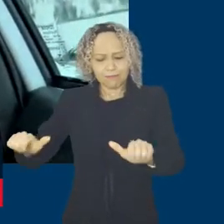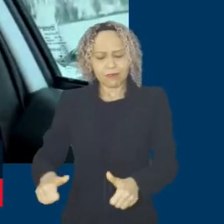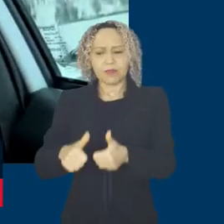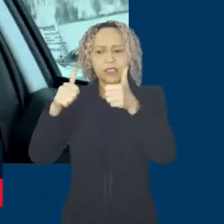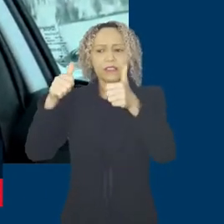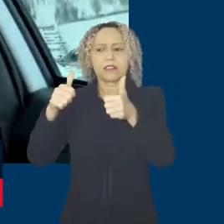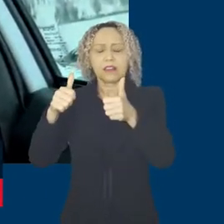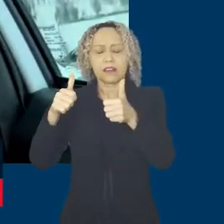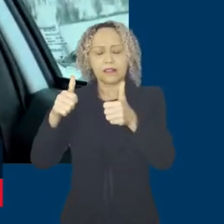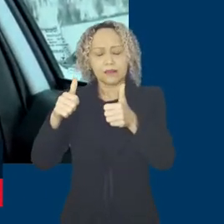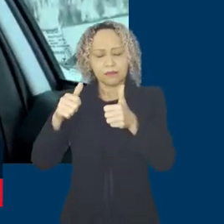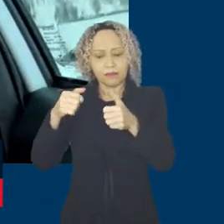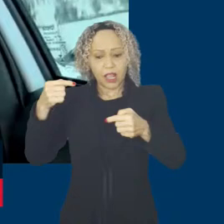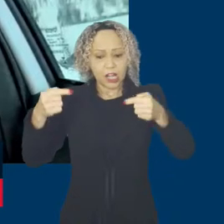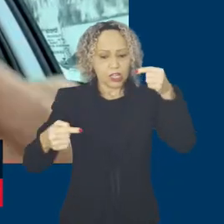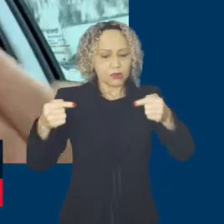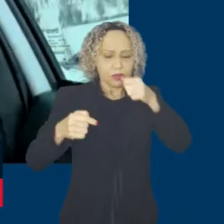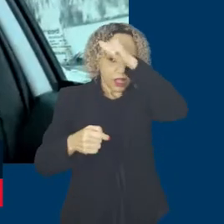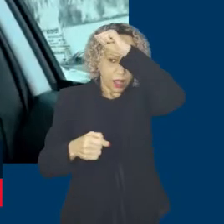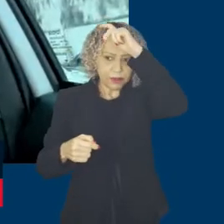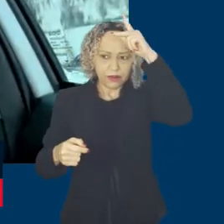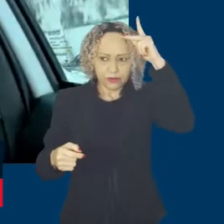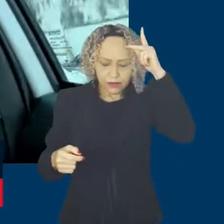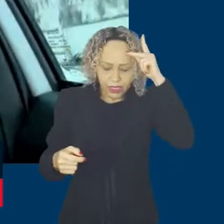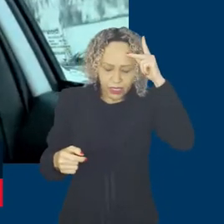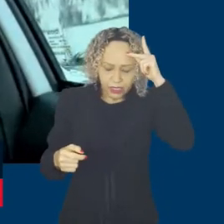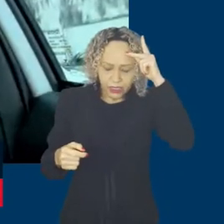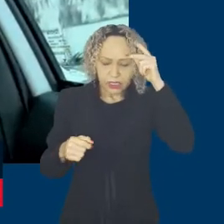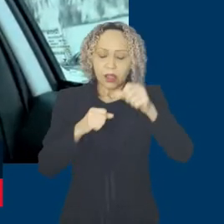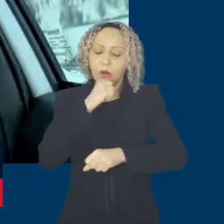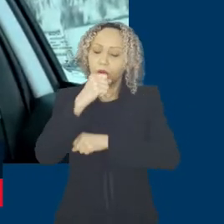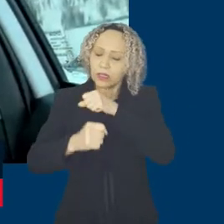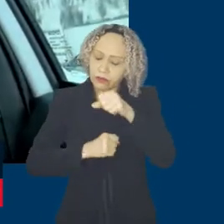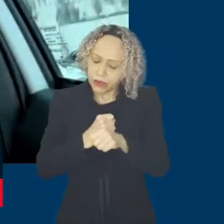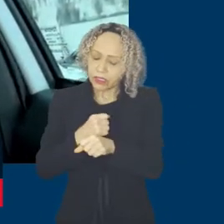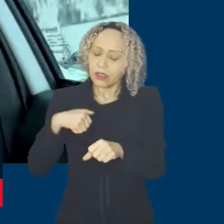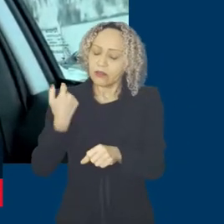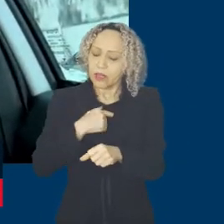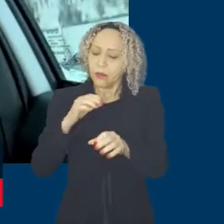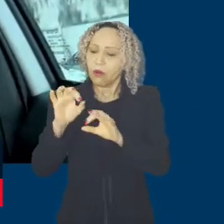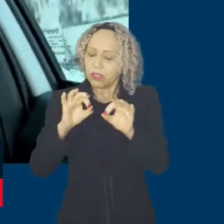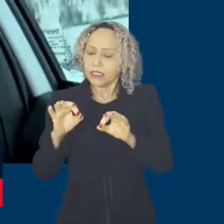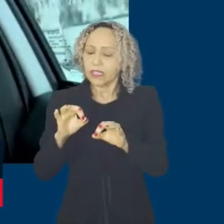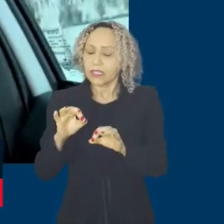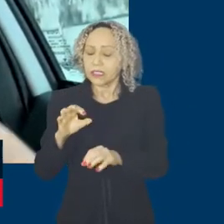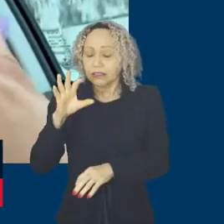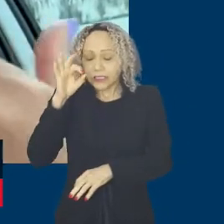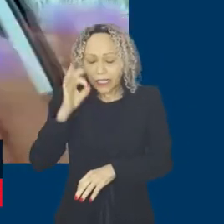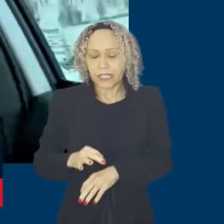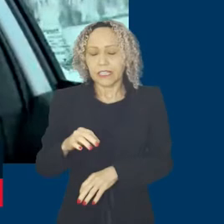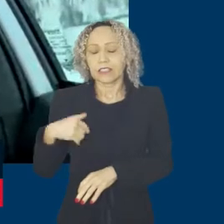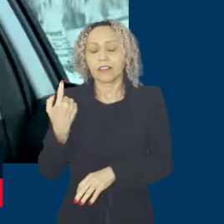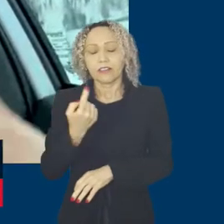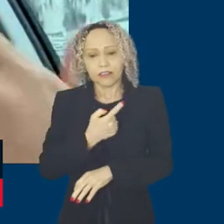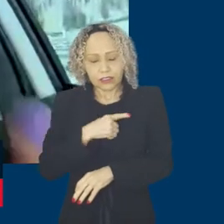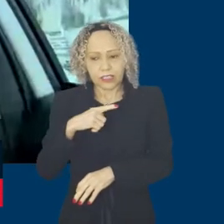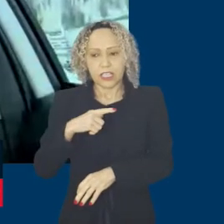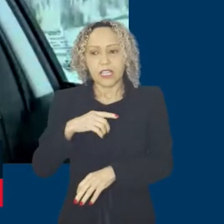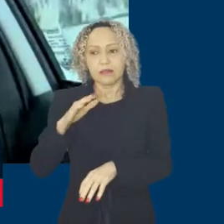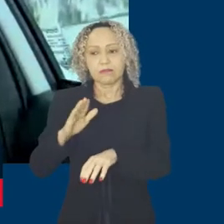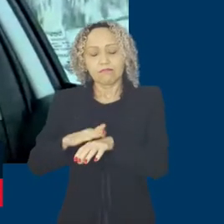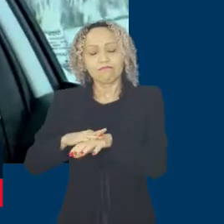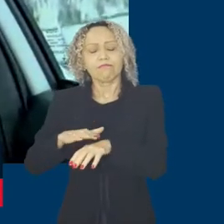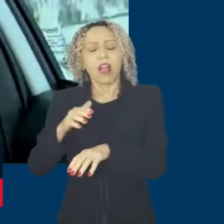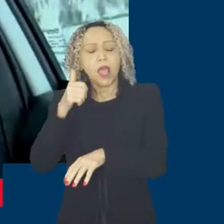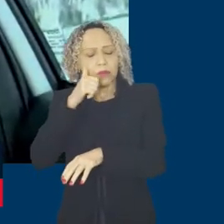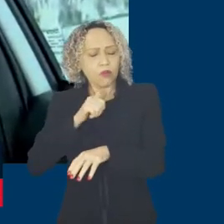gente começar a organizar. E com toda certeza nós teremos muitas mulheres disputando o majoritário. Então a gente vai conversar, mas vai